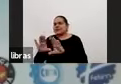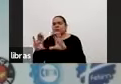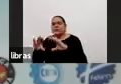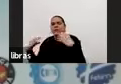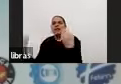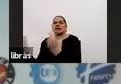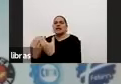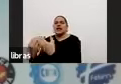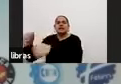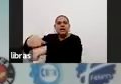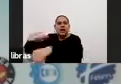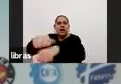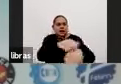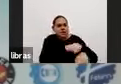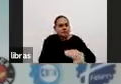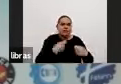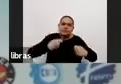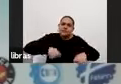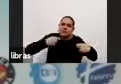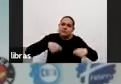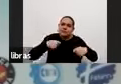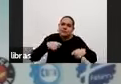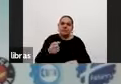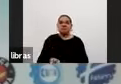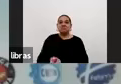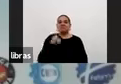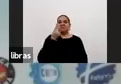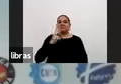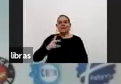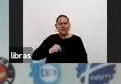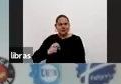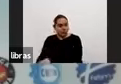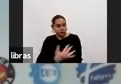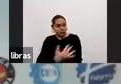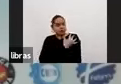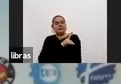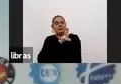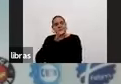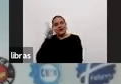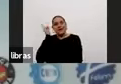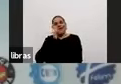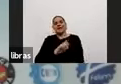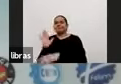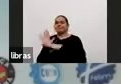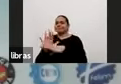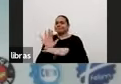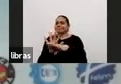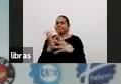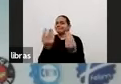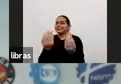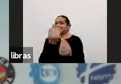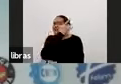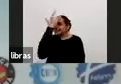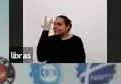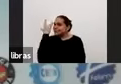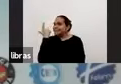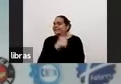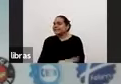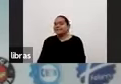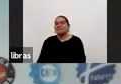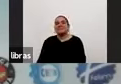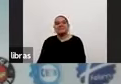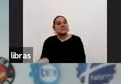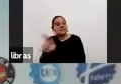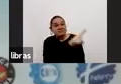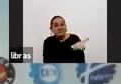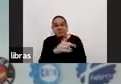carentes, elas, nossa, eu estou arrepiada aqui, elas realmente vão ser atendidas por vocês. Que bacana! Vocês não param de surpreender